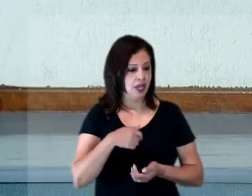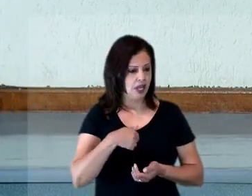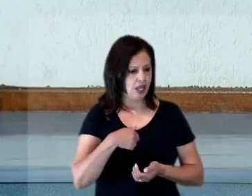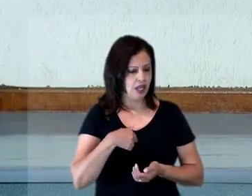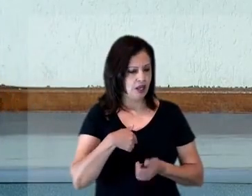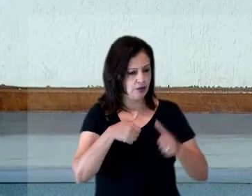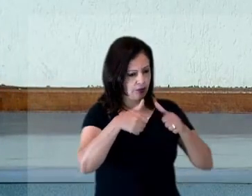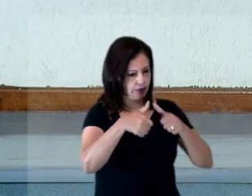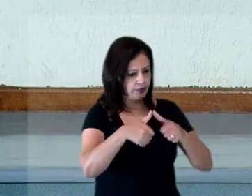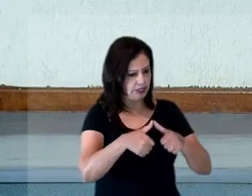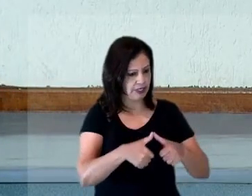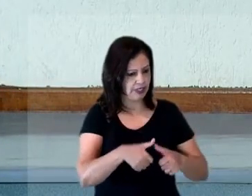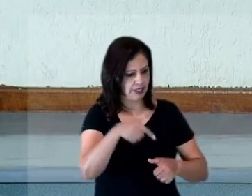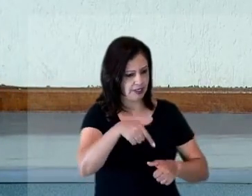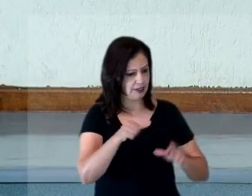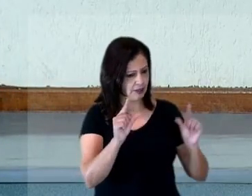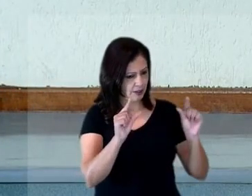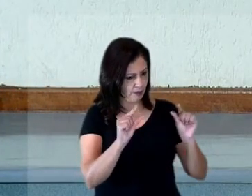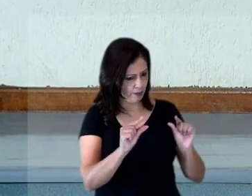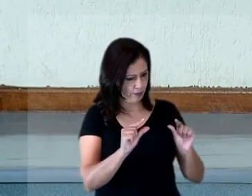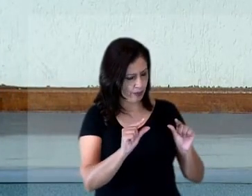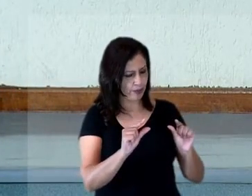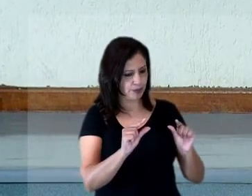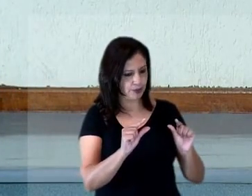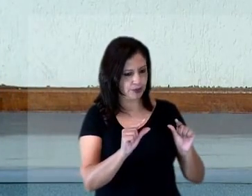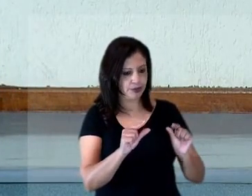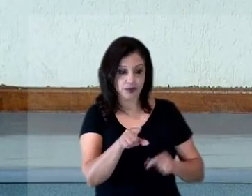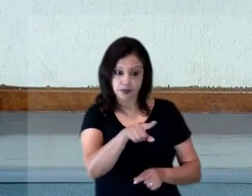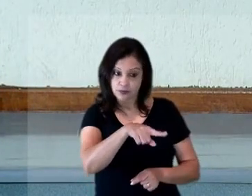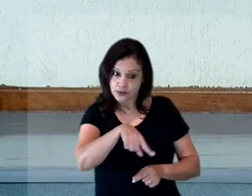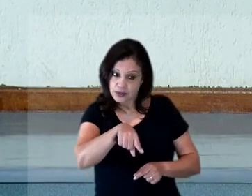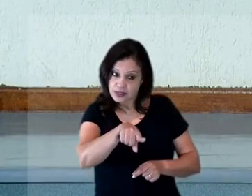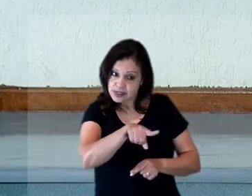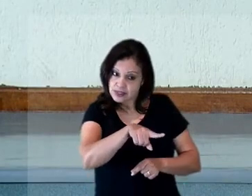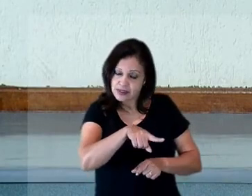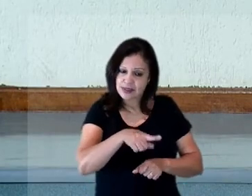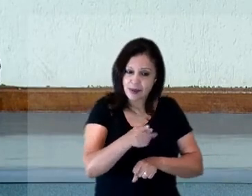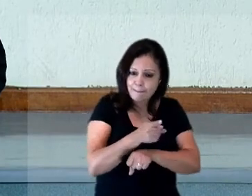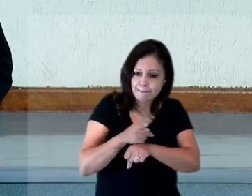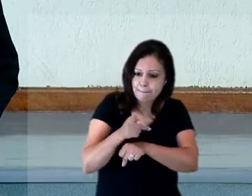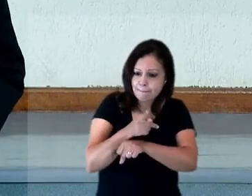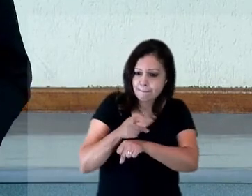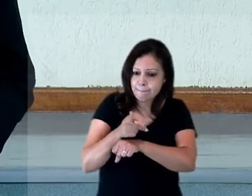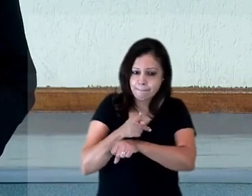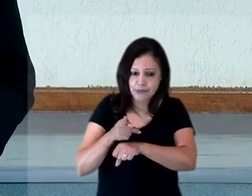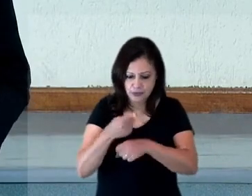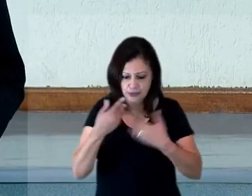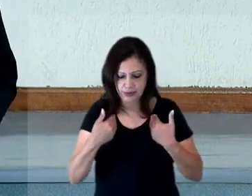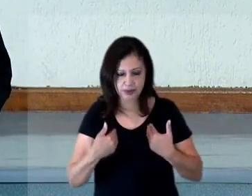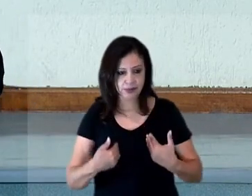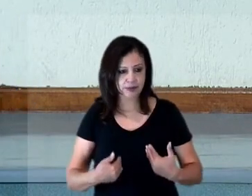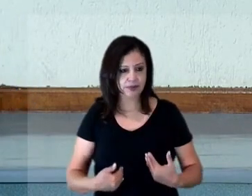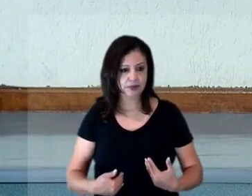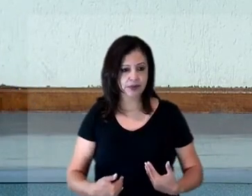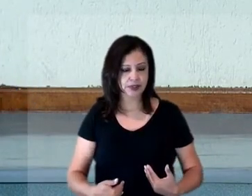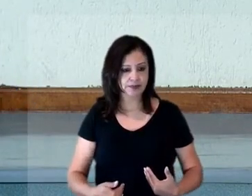vocês apenas mais um pouco. Vocês procurarão por mim, e como eu disse aos judeus,